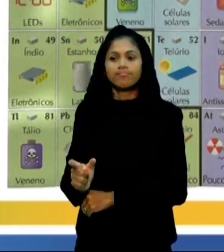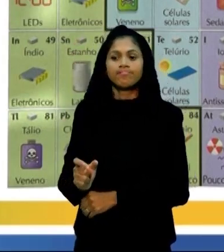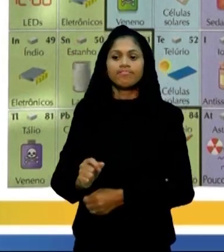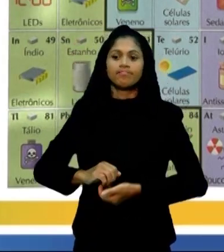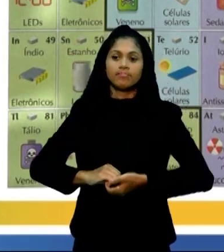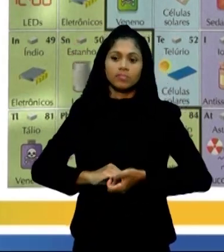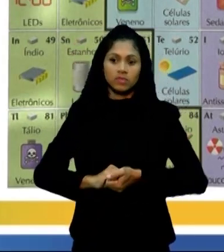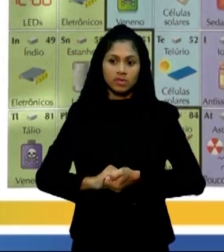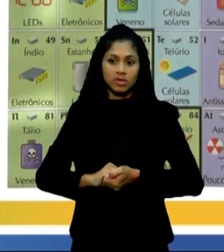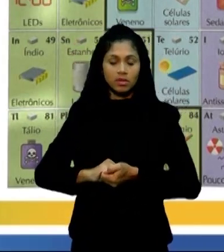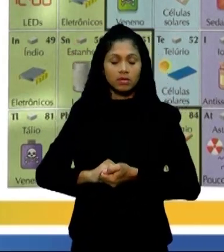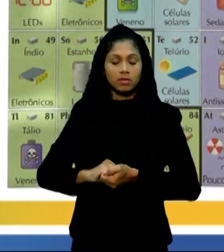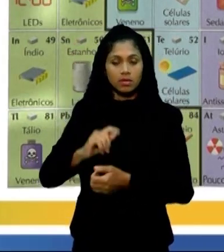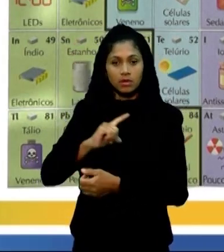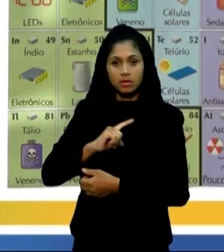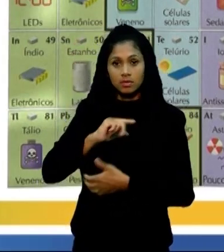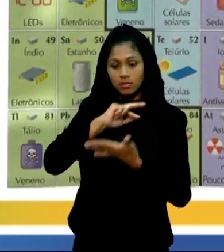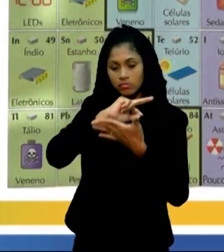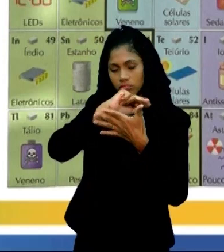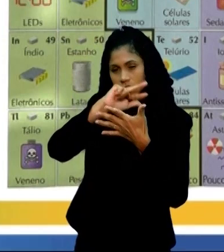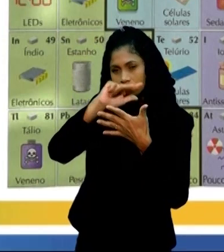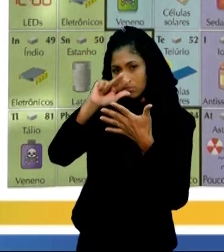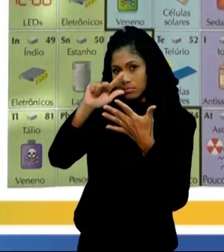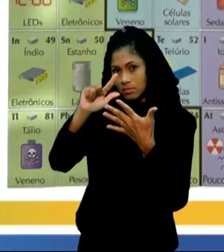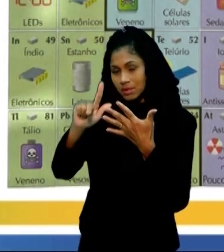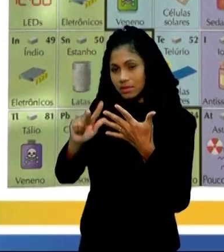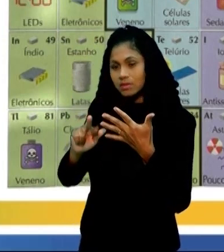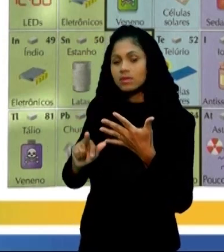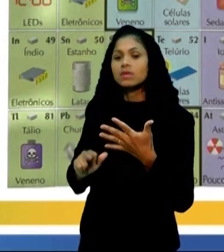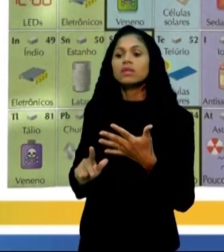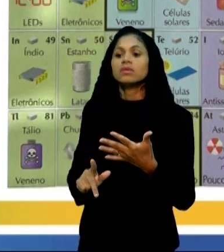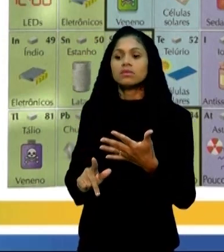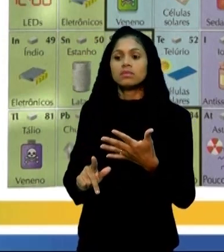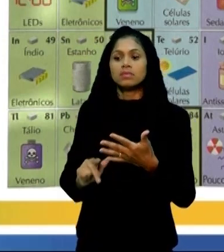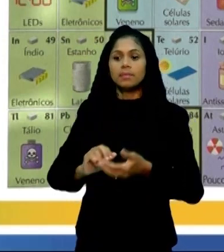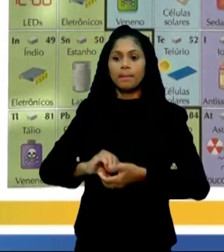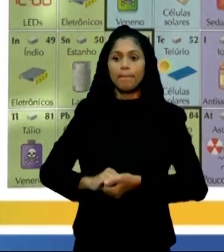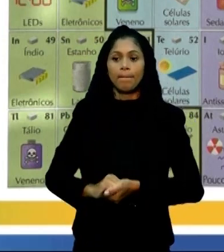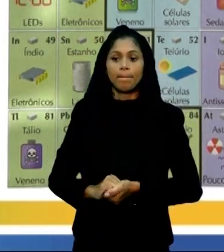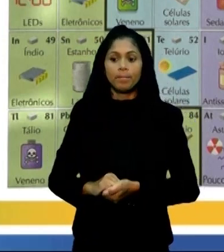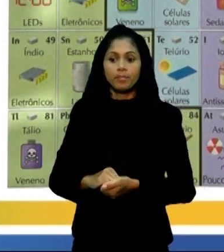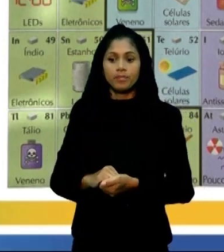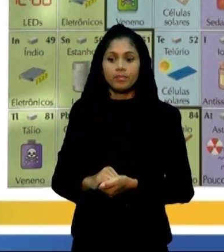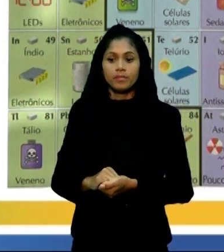o alvejante, bromo, o iodo, certo? Então,